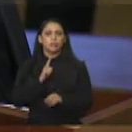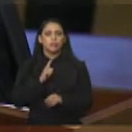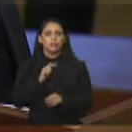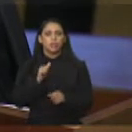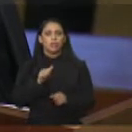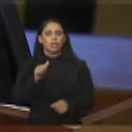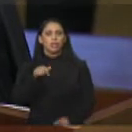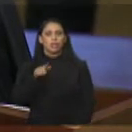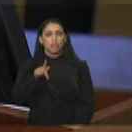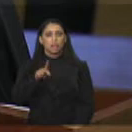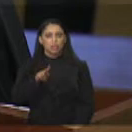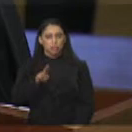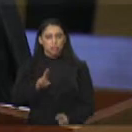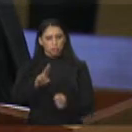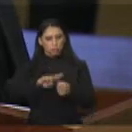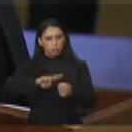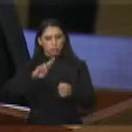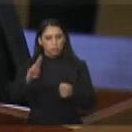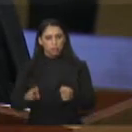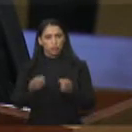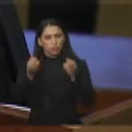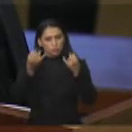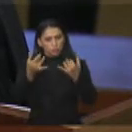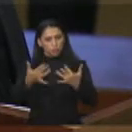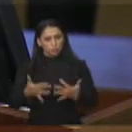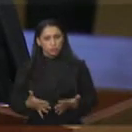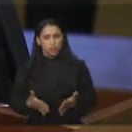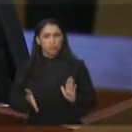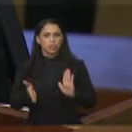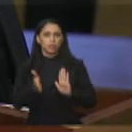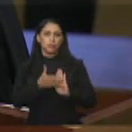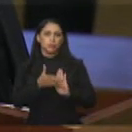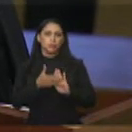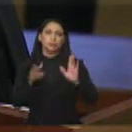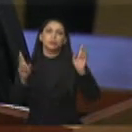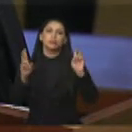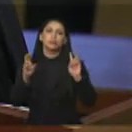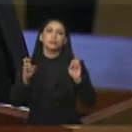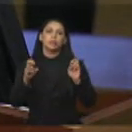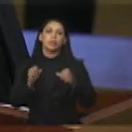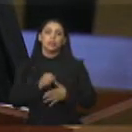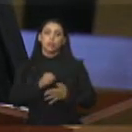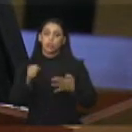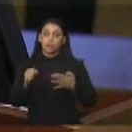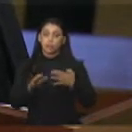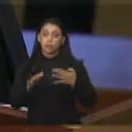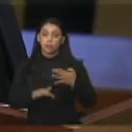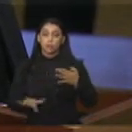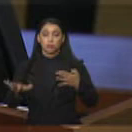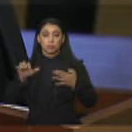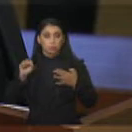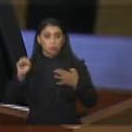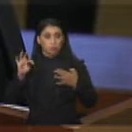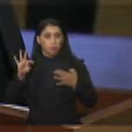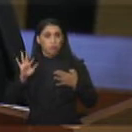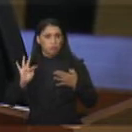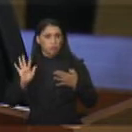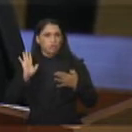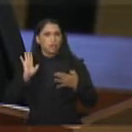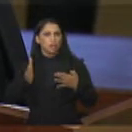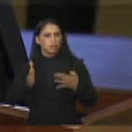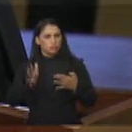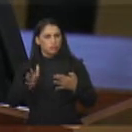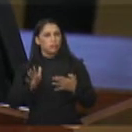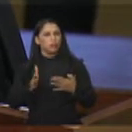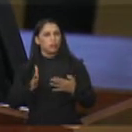AGU pelas razões que passo a expor. A propósito do tema, a jurisprudência do Supremo realmente se consolidou